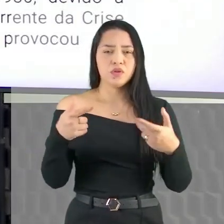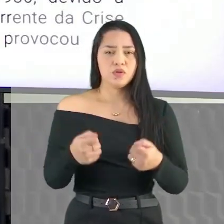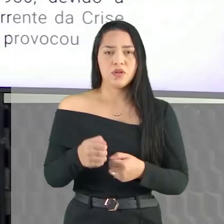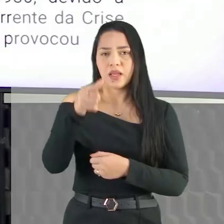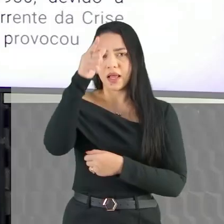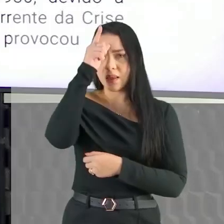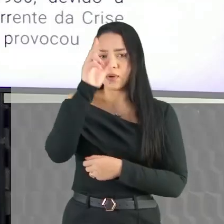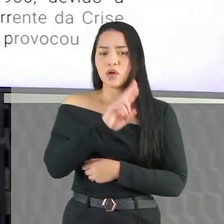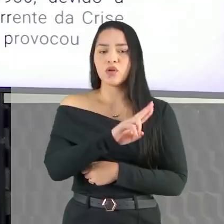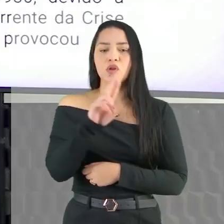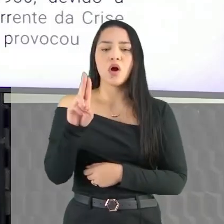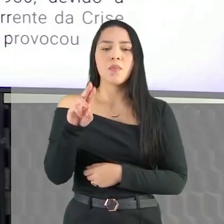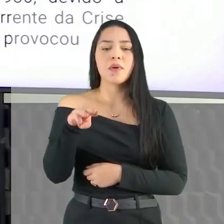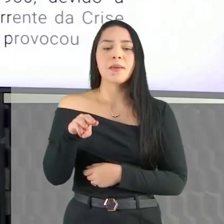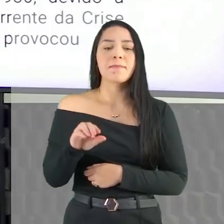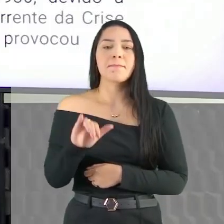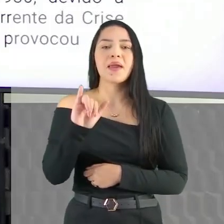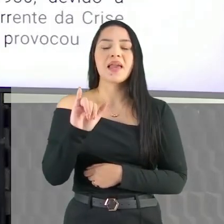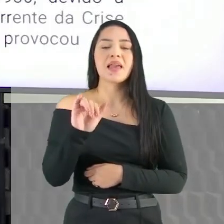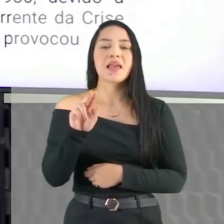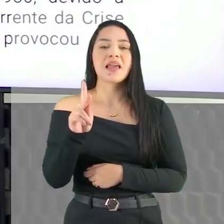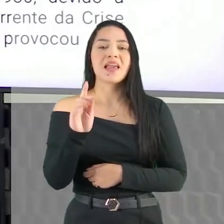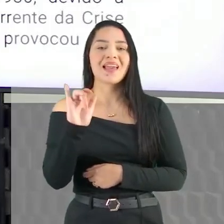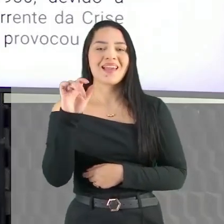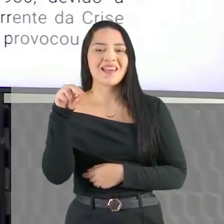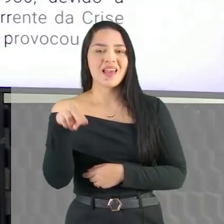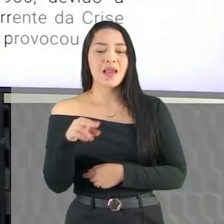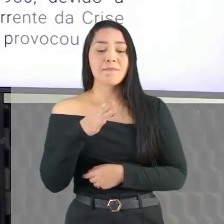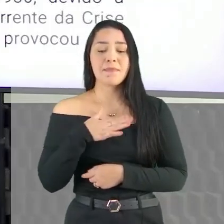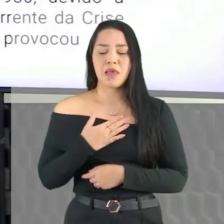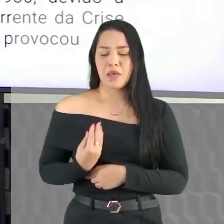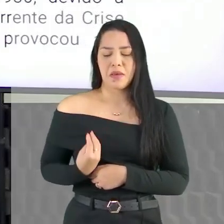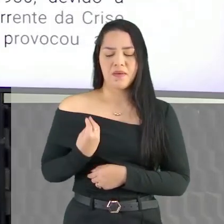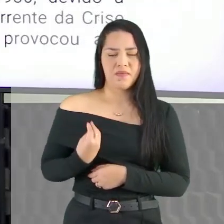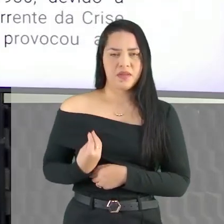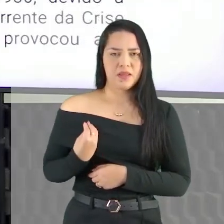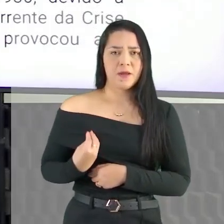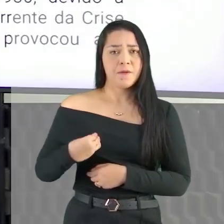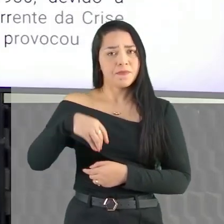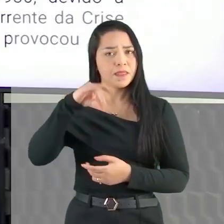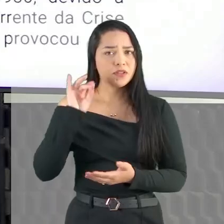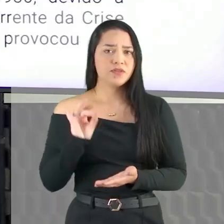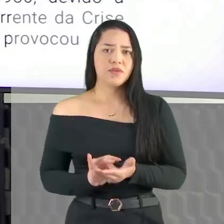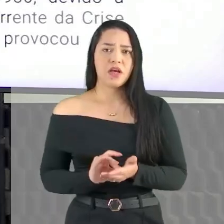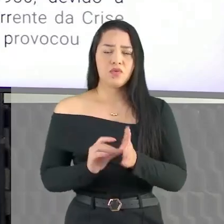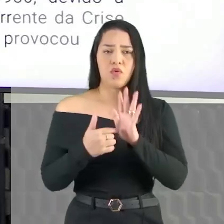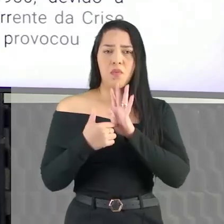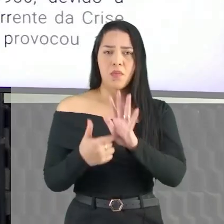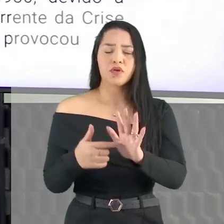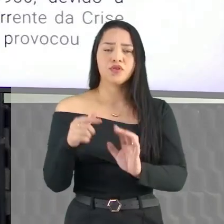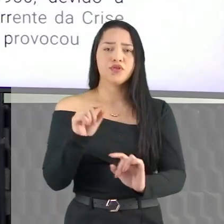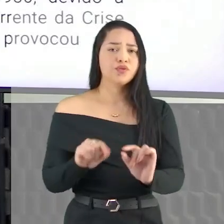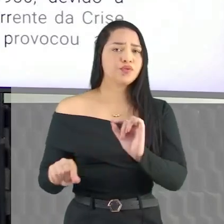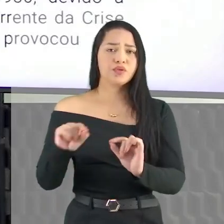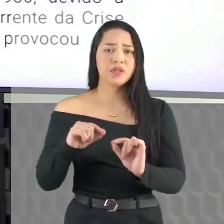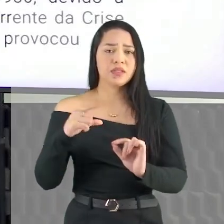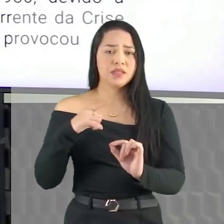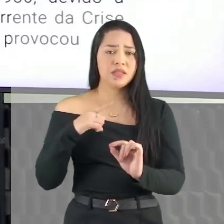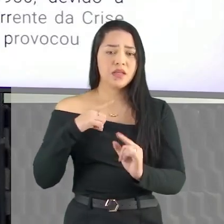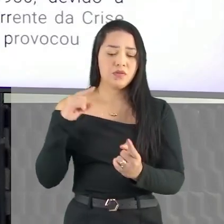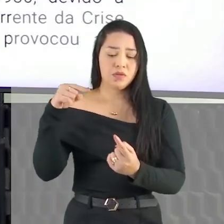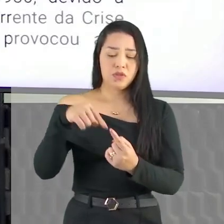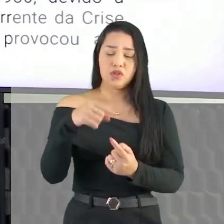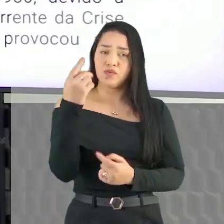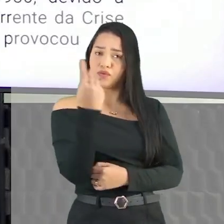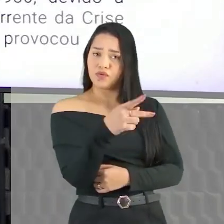que chamava-se Mein Kampf, ou seja, Minha Vida. E nesse livro ele, de fato, divulga as suas